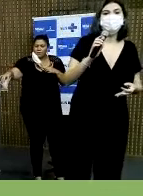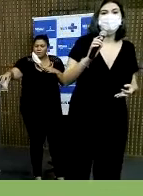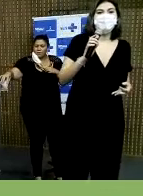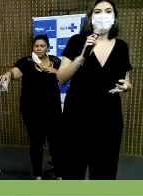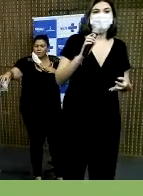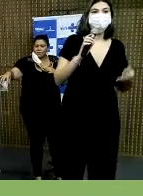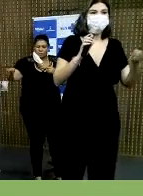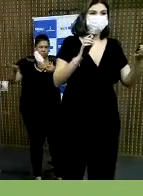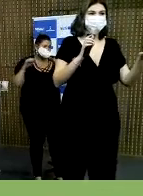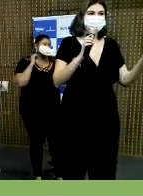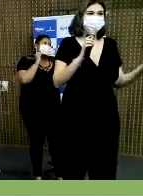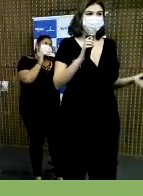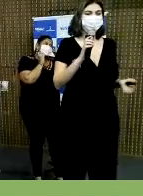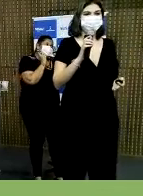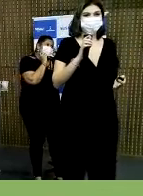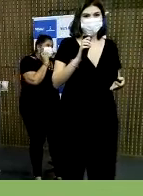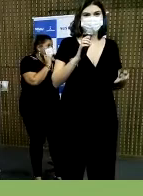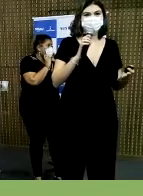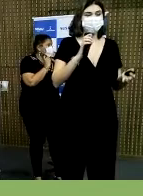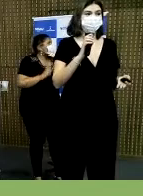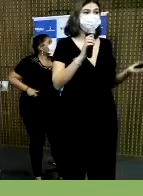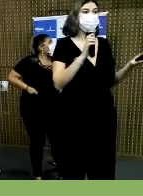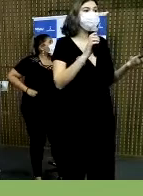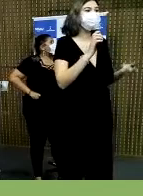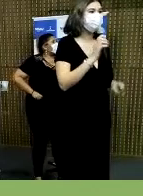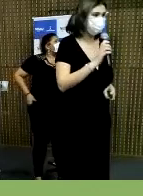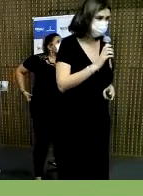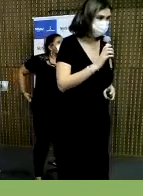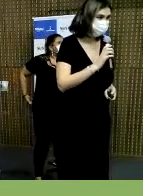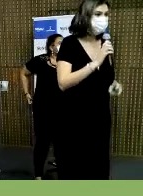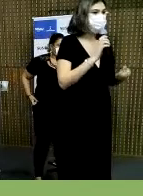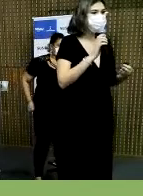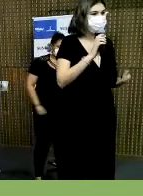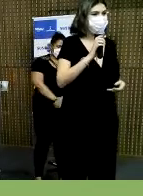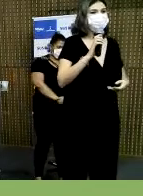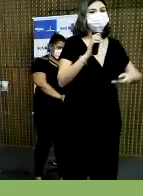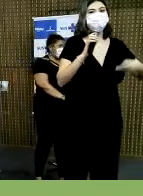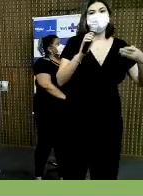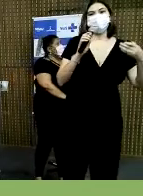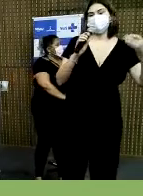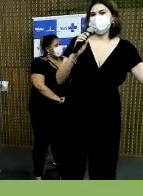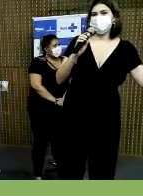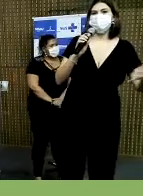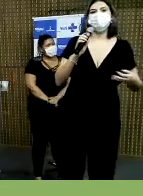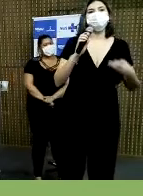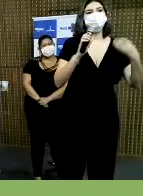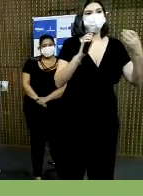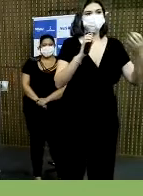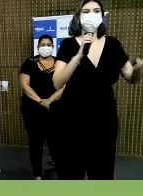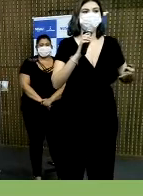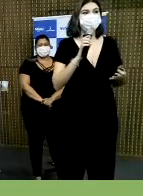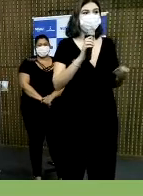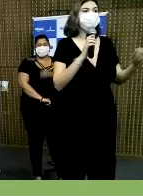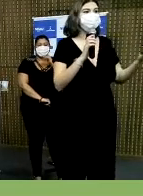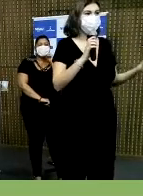cura. Nós temos, dentro da nossa unidade de abrangência, os CETREMES. Os CETREMs, geralmente para imigrante, pessoas